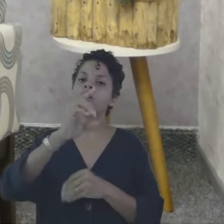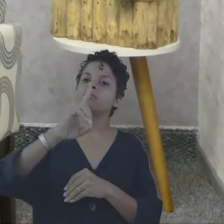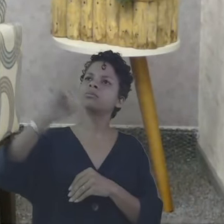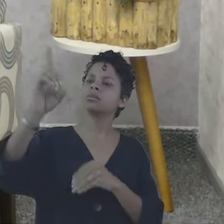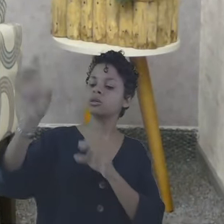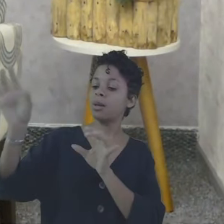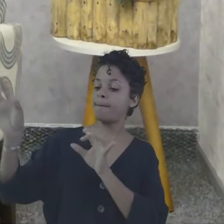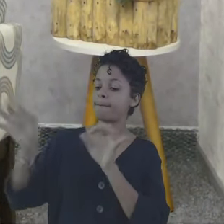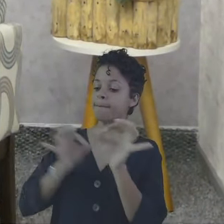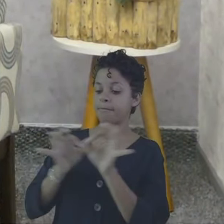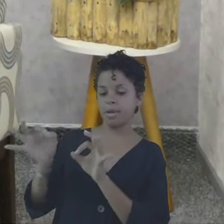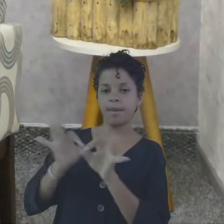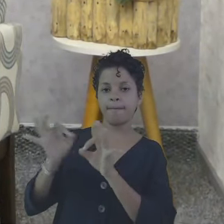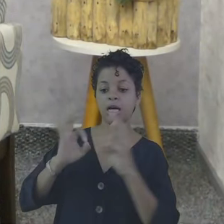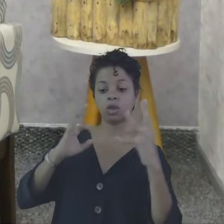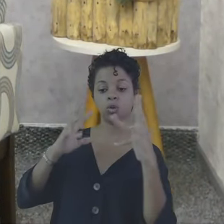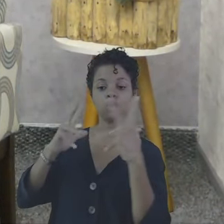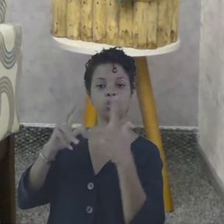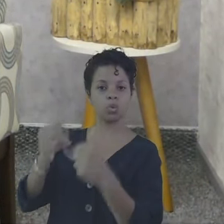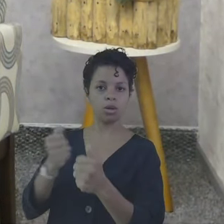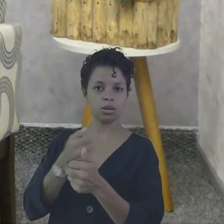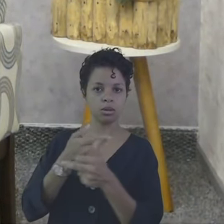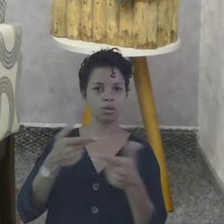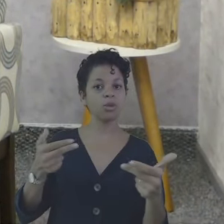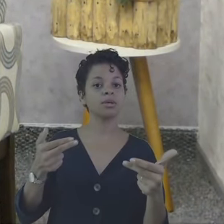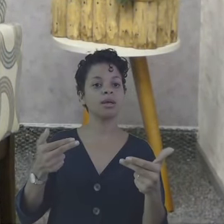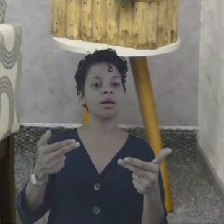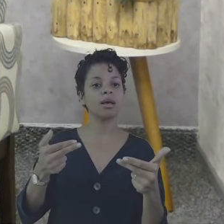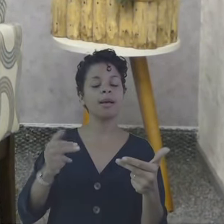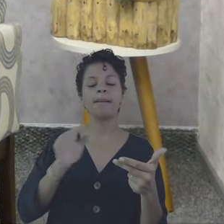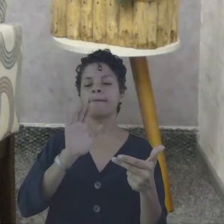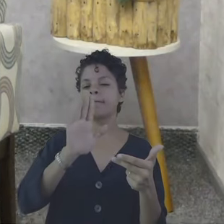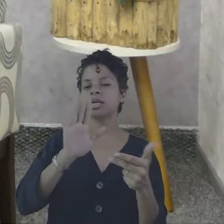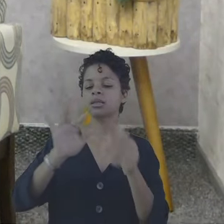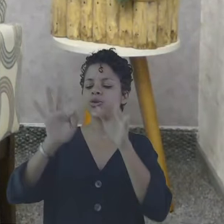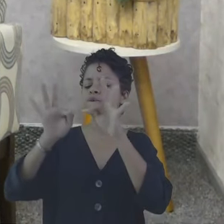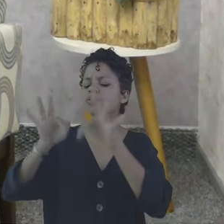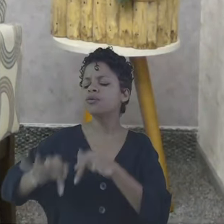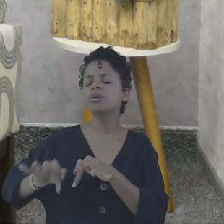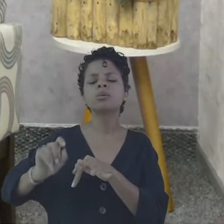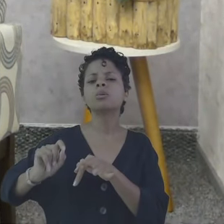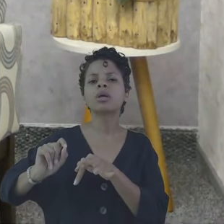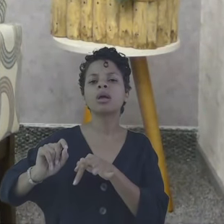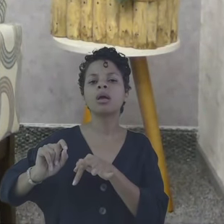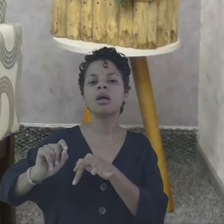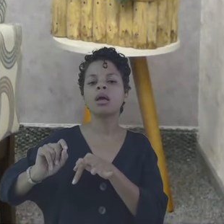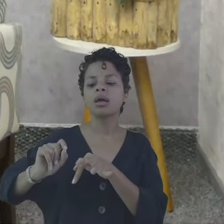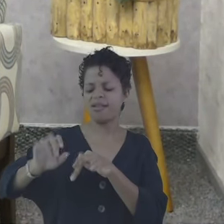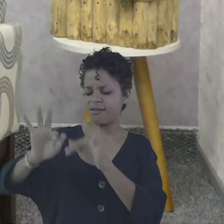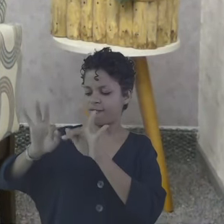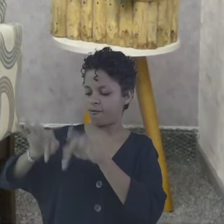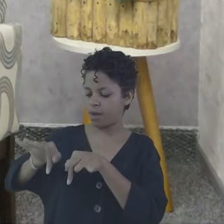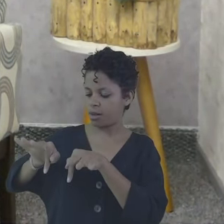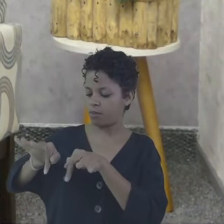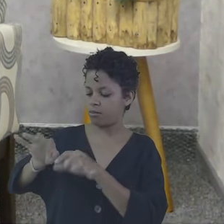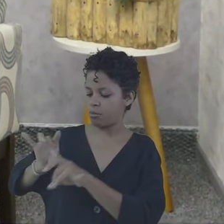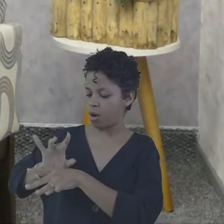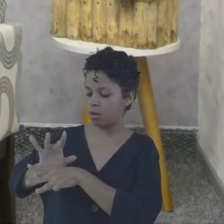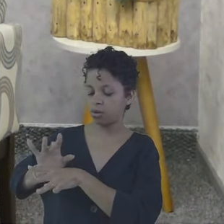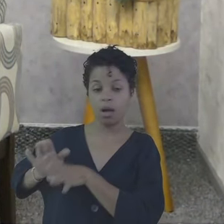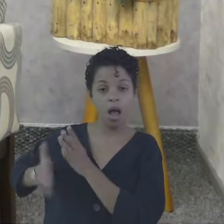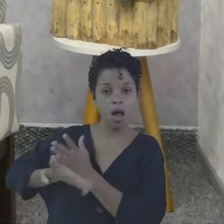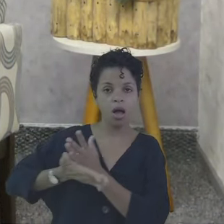fim de todas as coisas. E o fim, adivinha só na Bíblia, é o início de coisas melhores que virão para mim e para